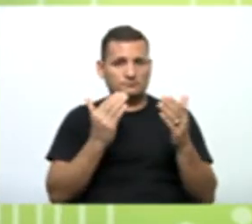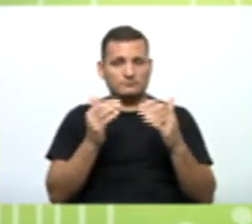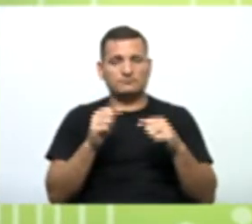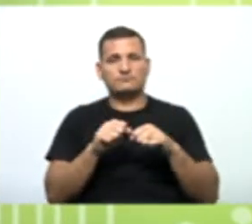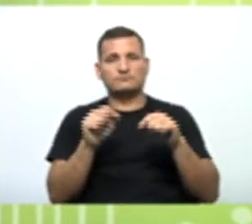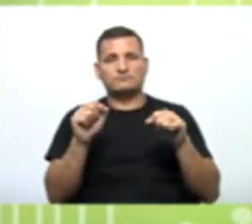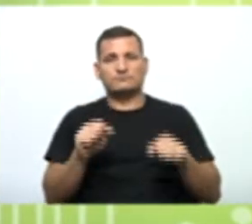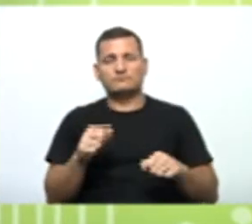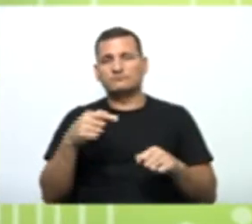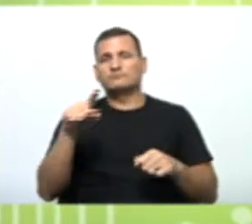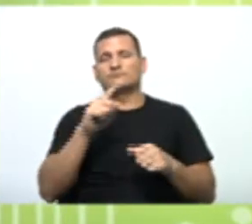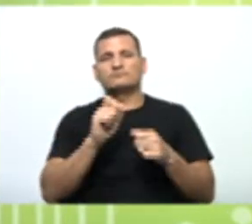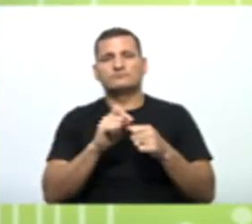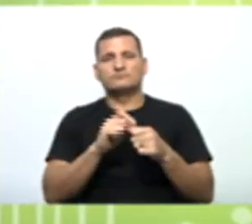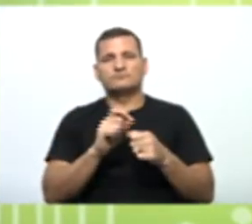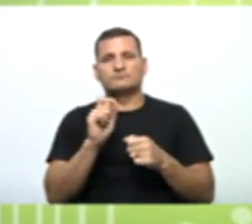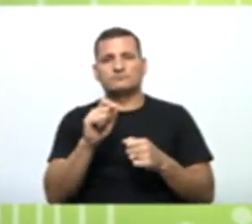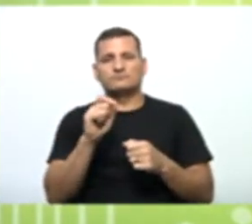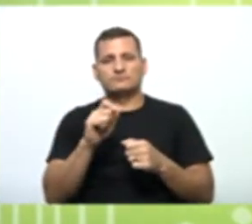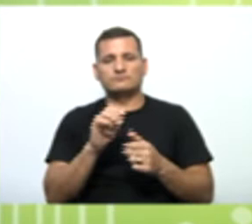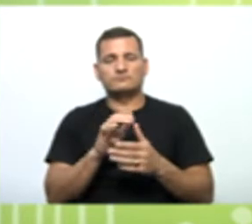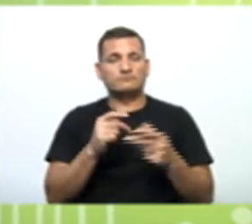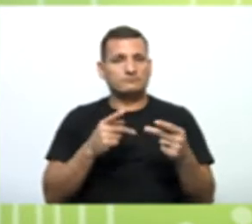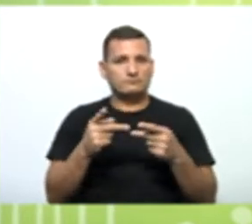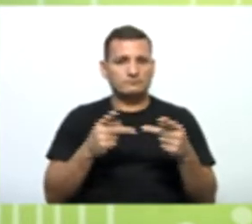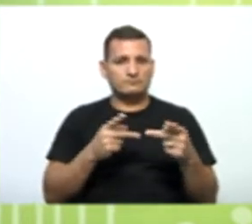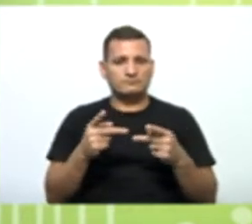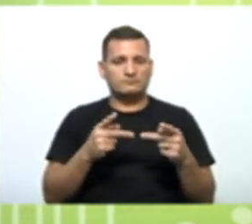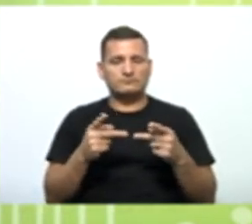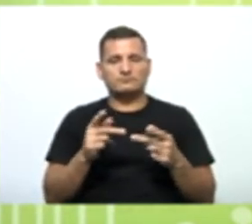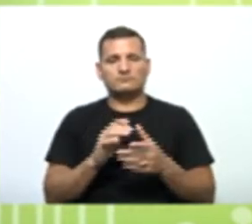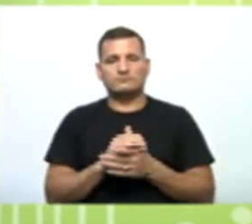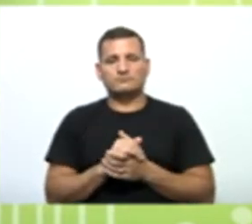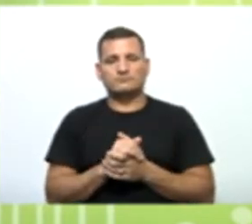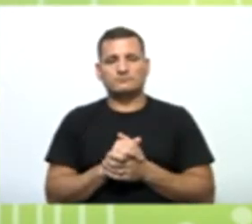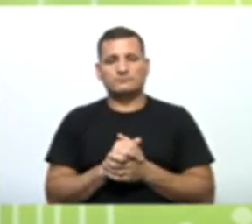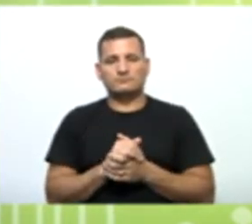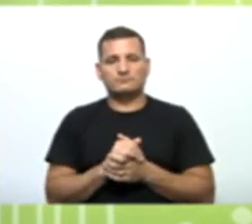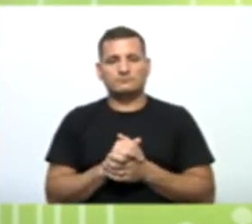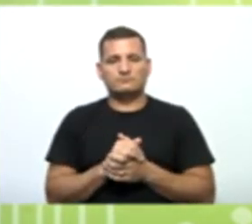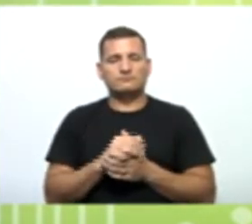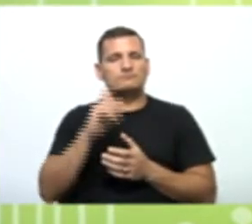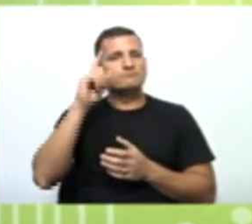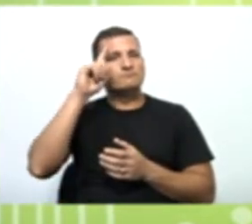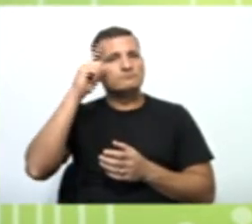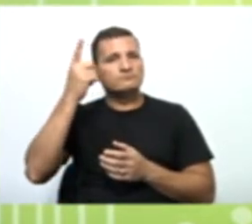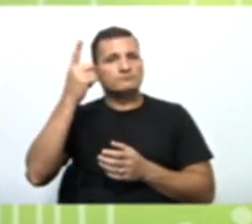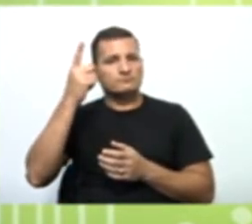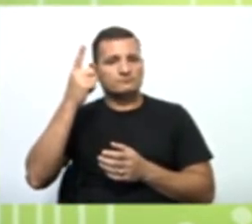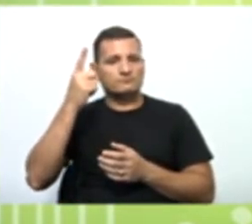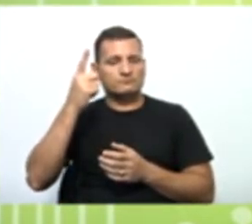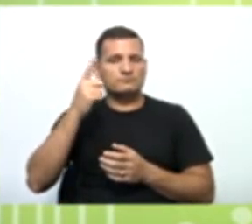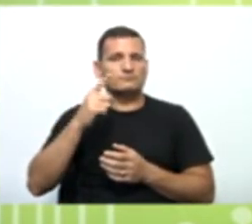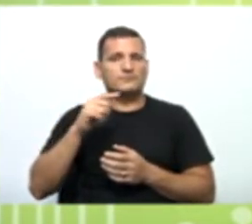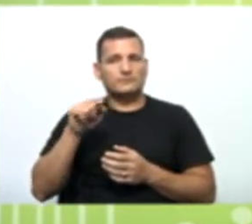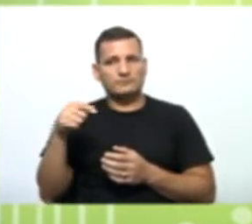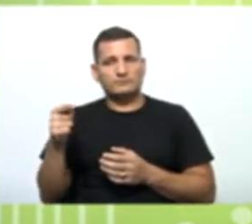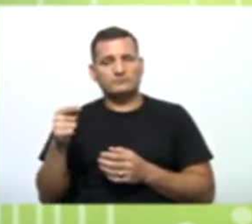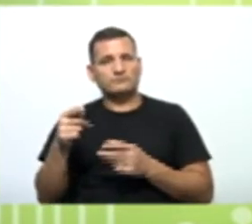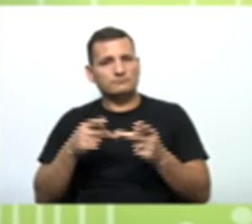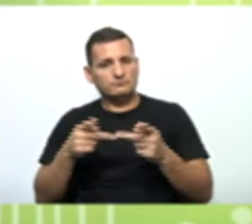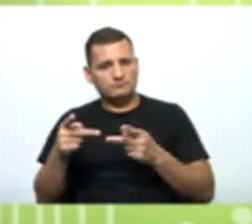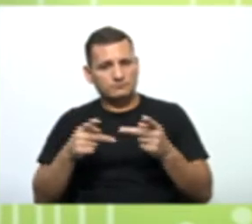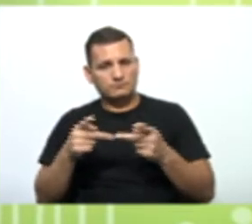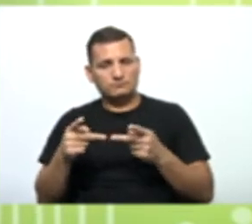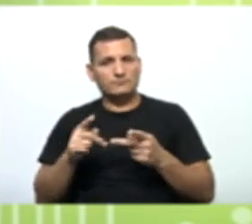que vocês vão fazer o quê? O projeto, né? Uma ideia, né, se transformar num projeto para ele